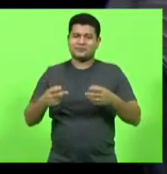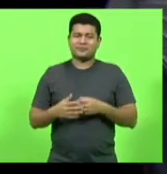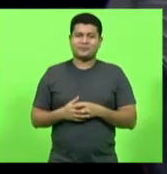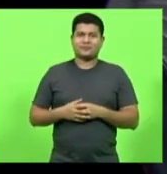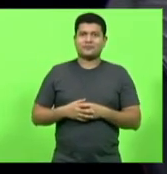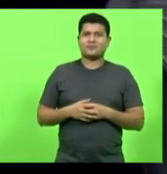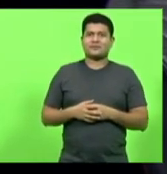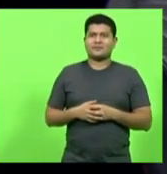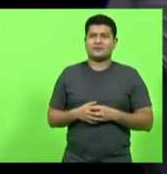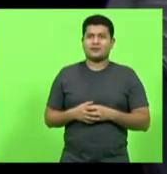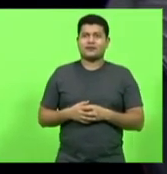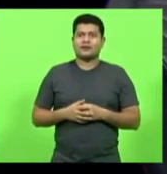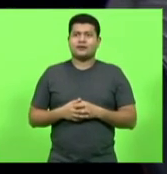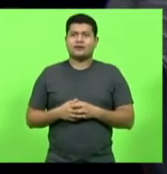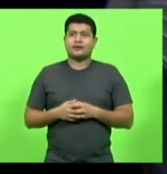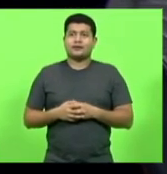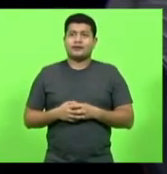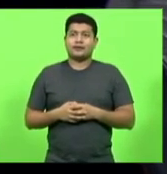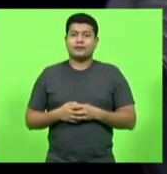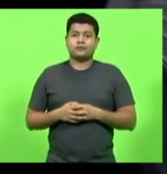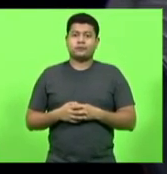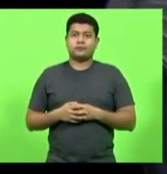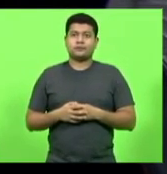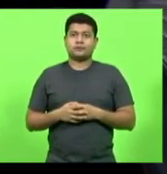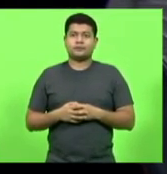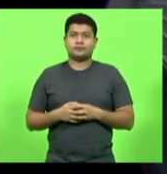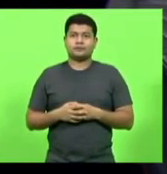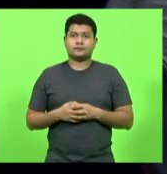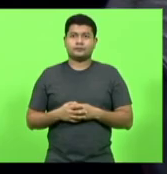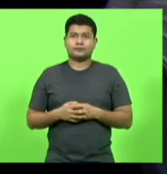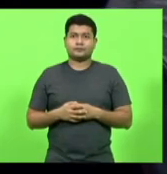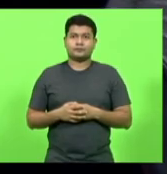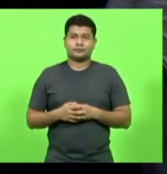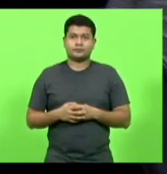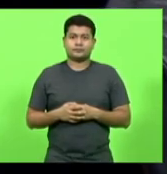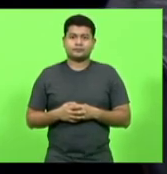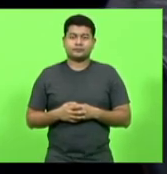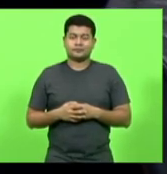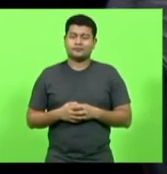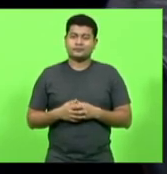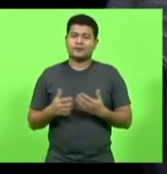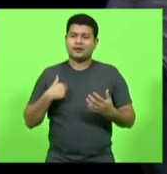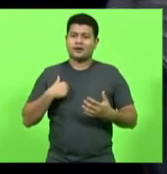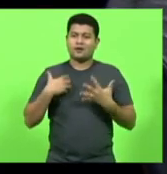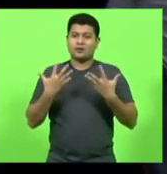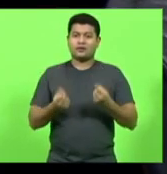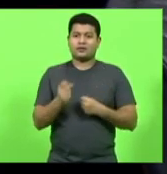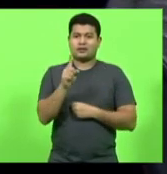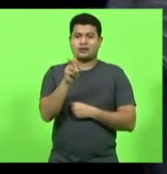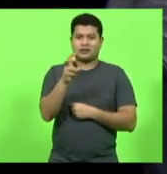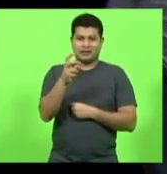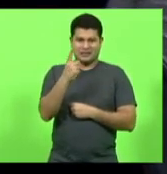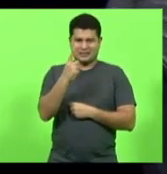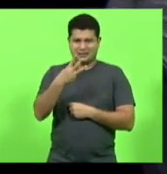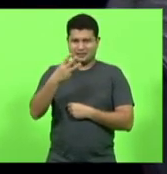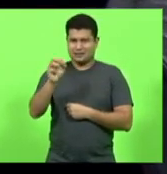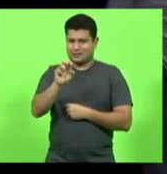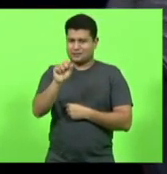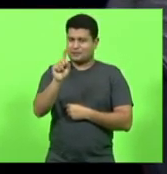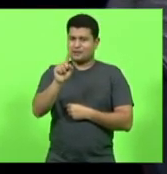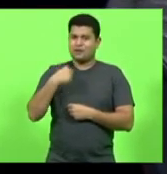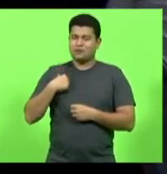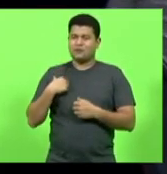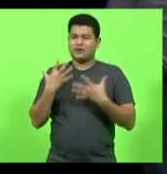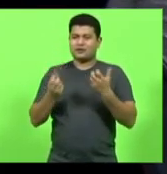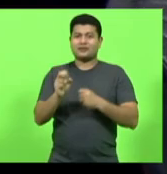regimental. Neste caso, não fico com 13, tá? Neste caso, eu fico com 5, Volney.